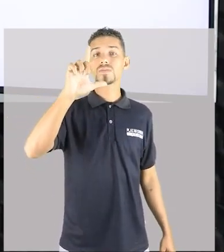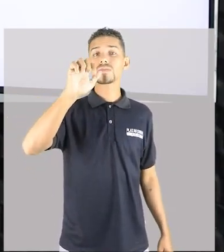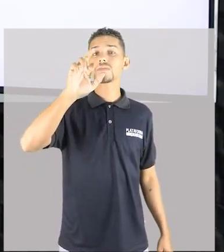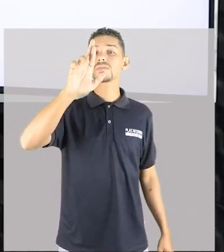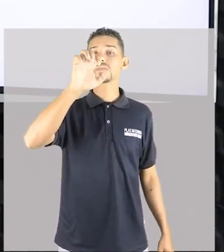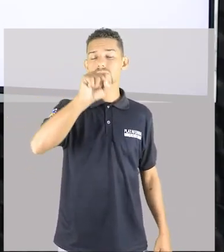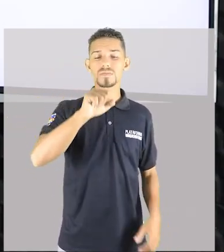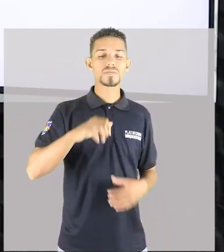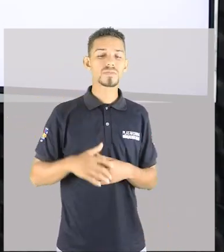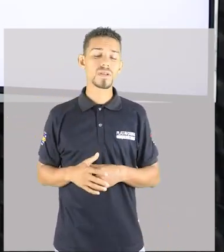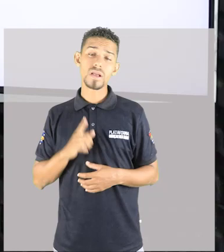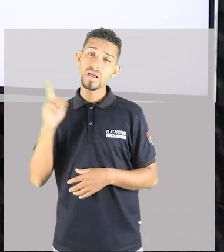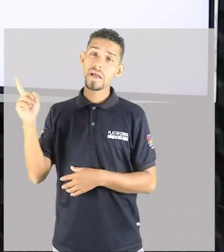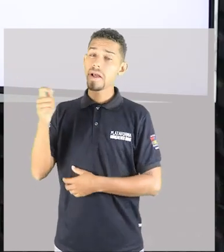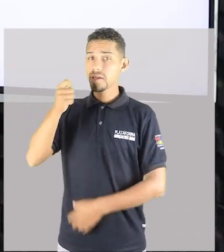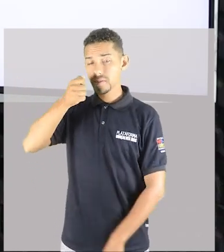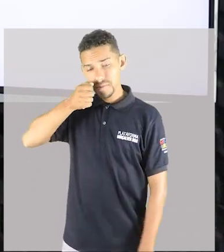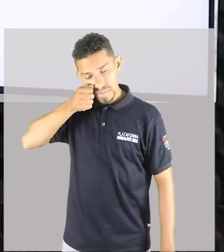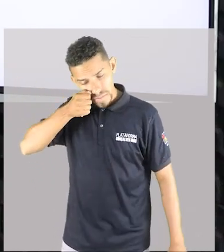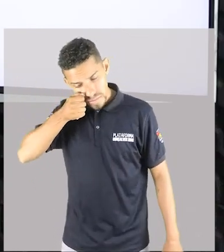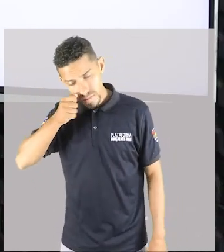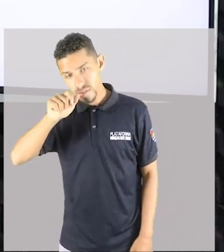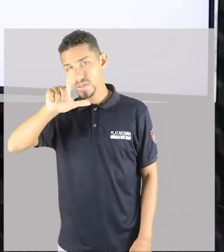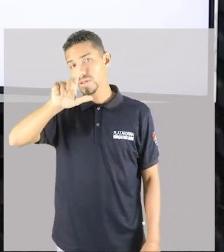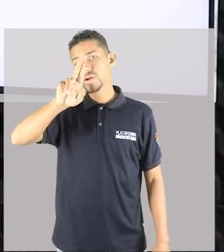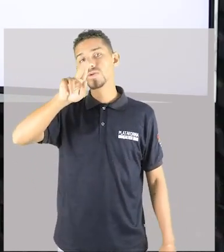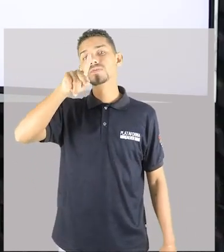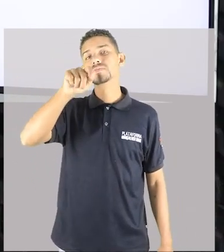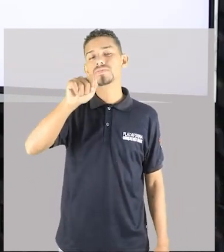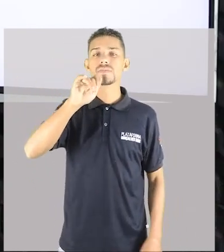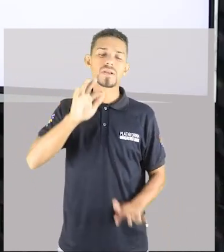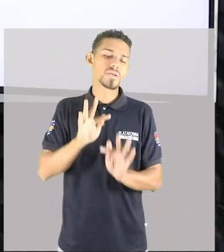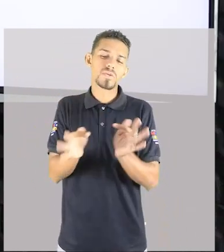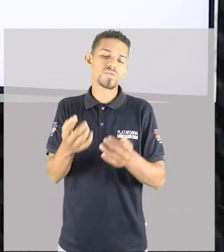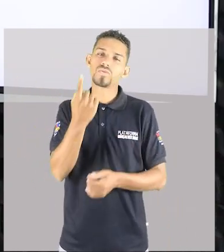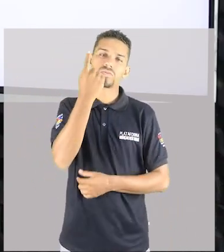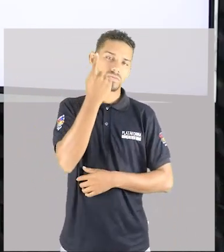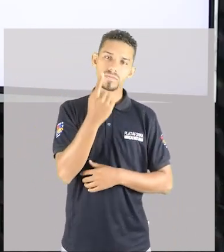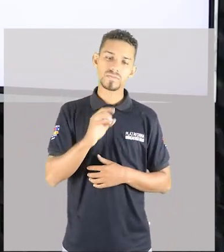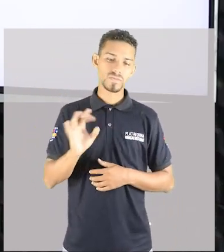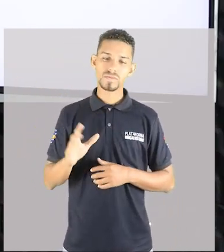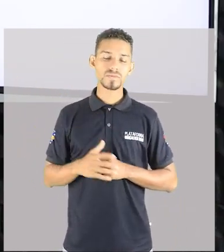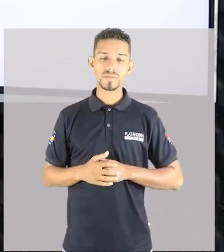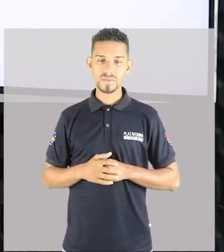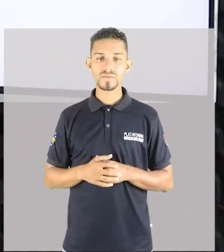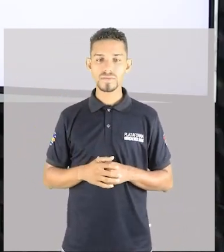objetivas. Enquanto que a lupa é um microscópio simples, só tem uma lente mesmo.